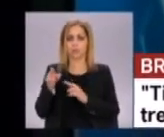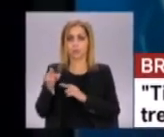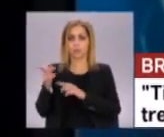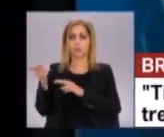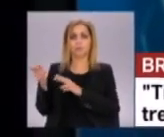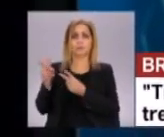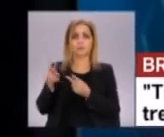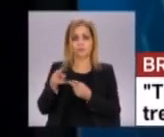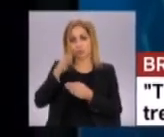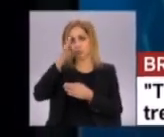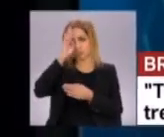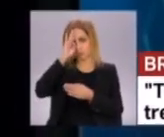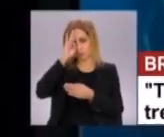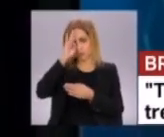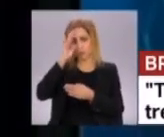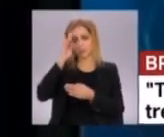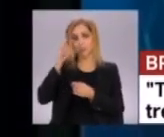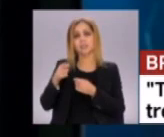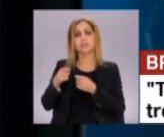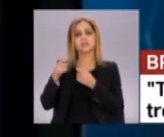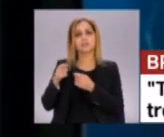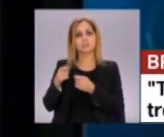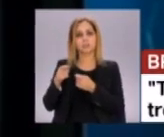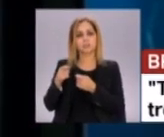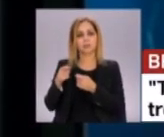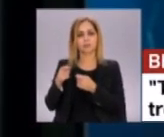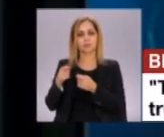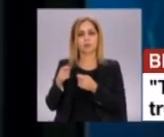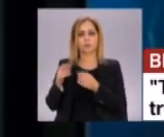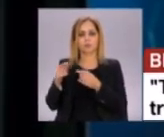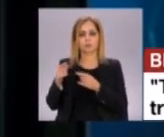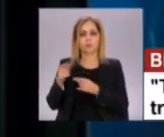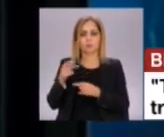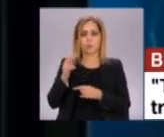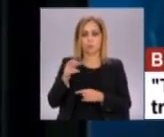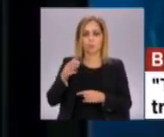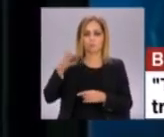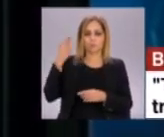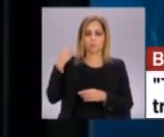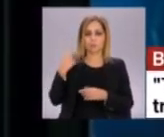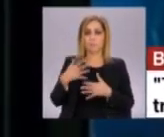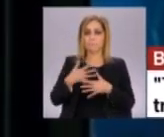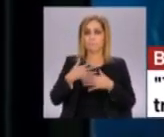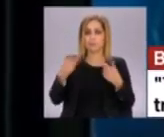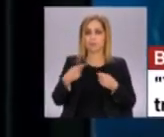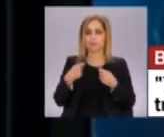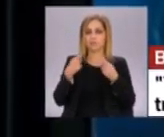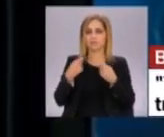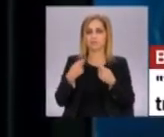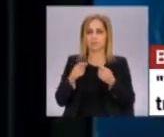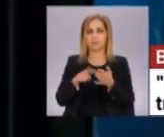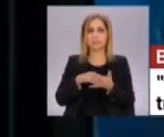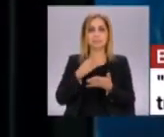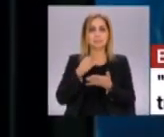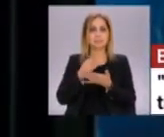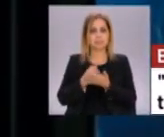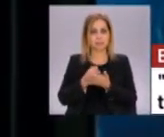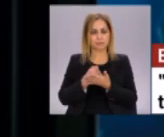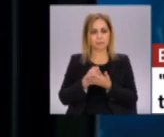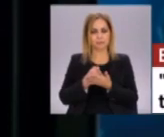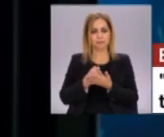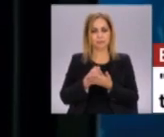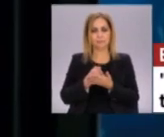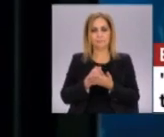fizemos a equipa técnica ea nível do plantel o ano passado foi o maior investimento de sempre dos podem com quase